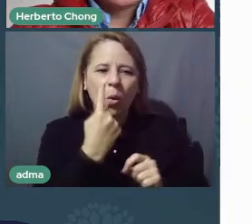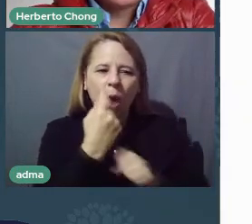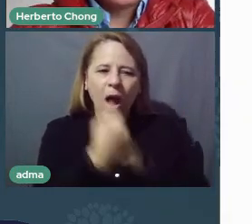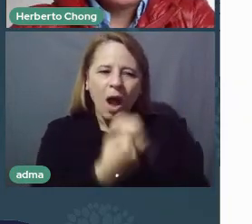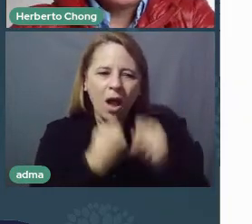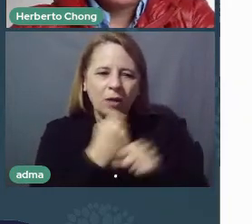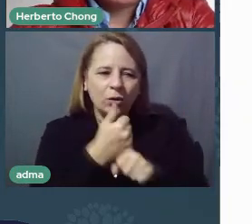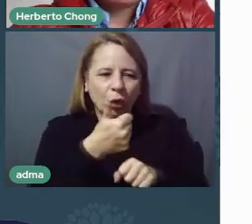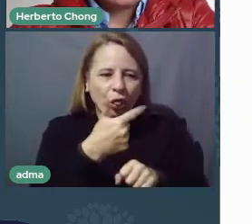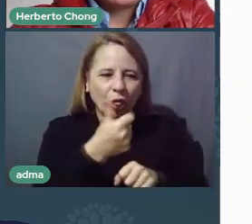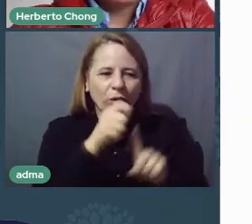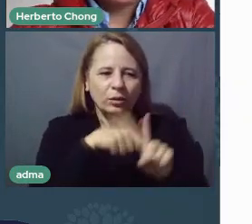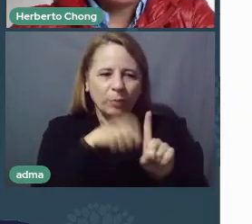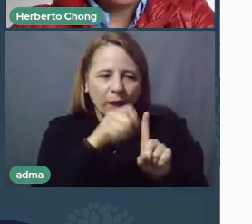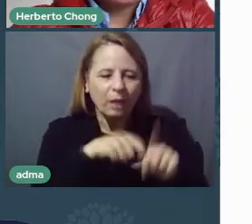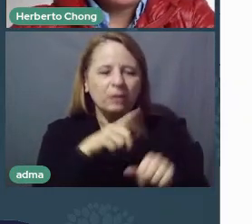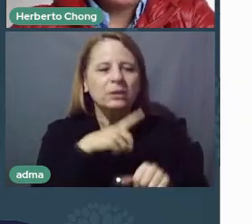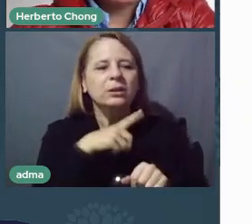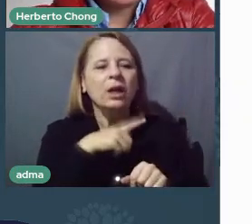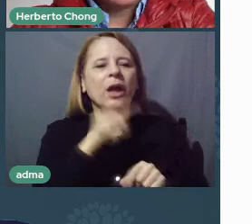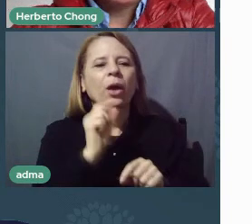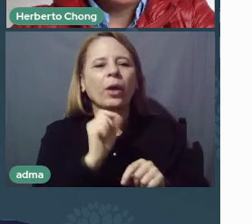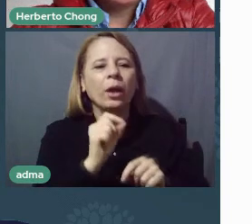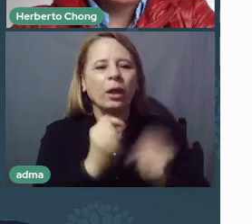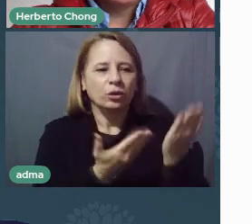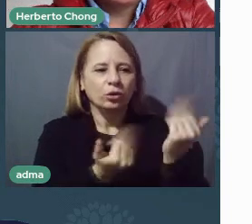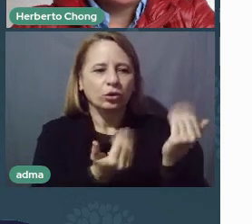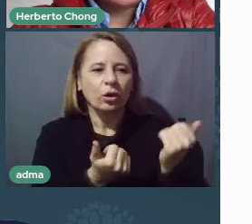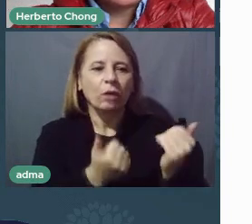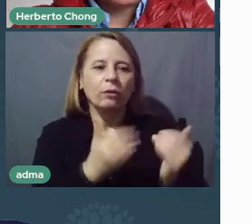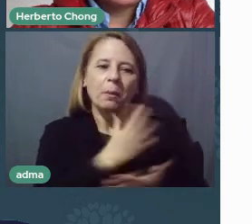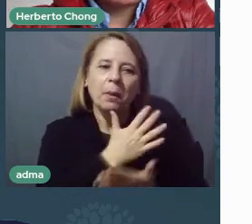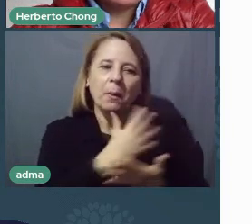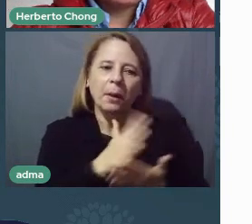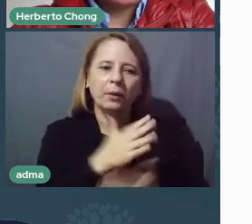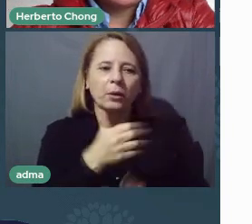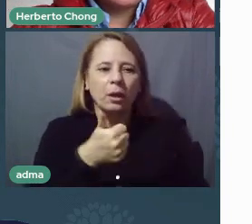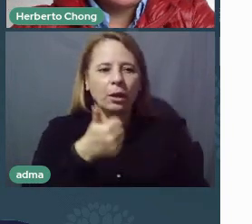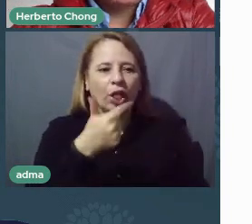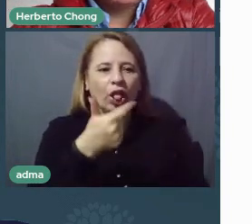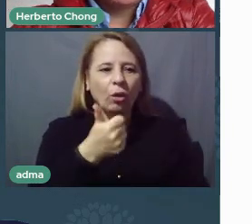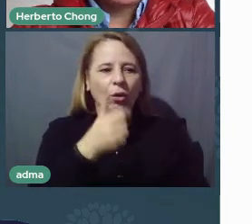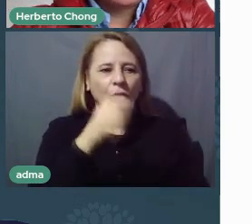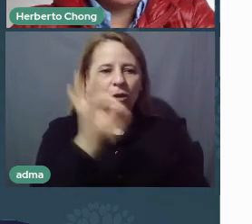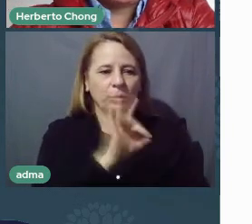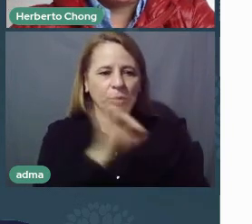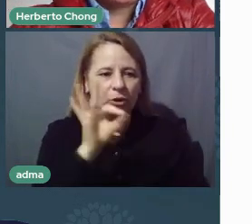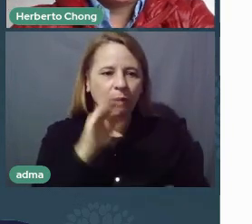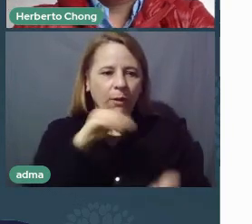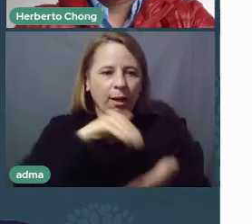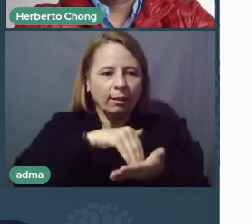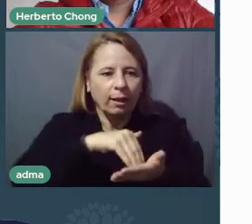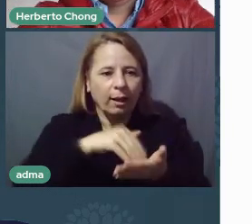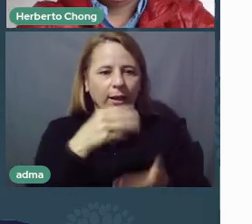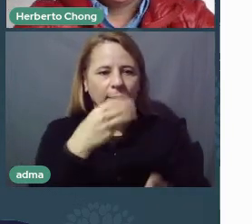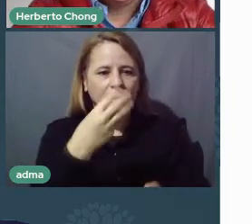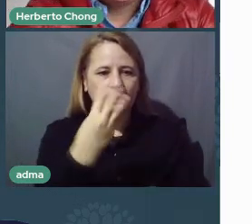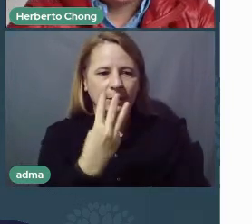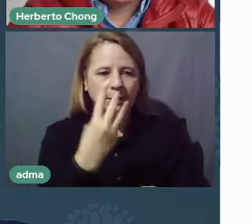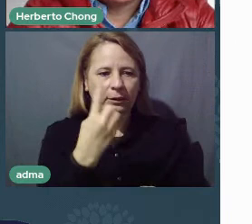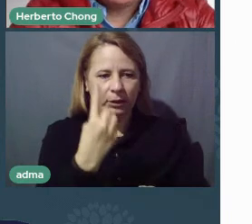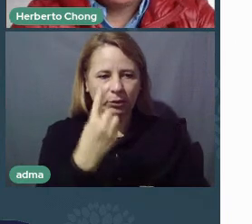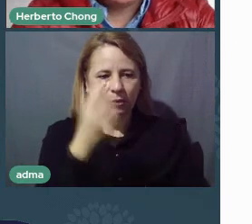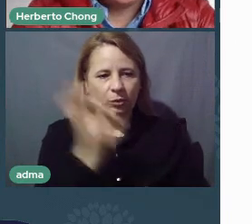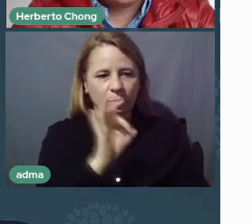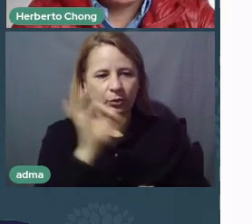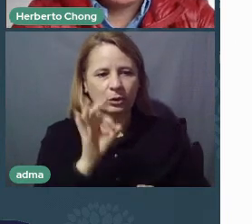meses para os adolescentes, variando de 12% até quase 31%. Seguinte,